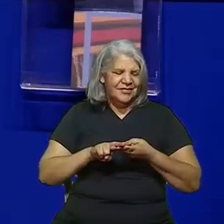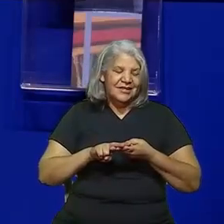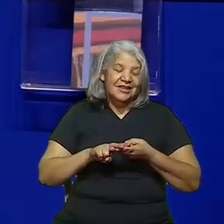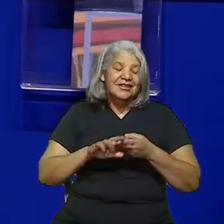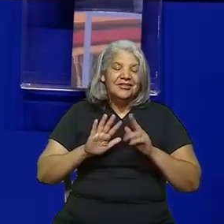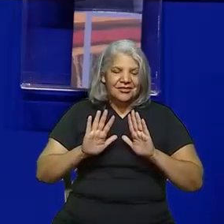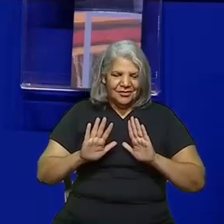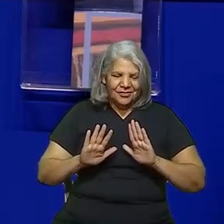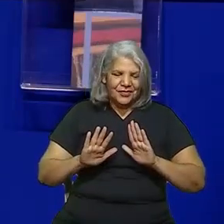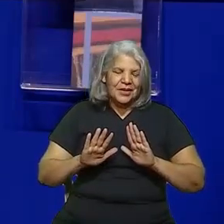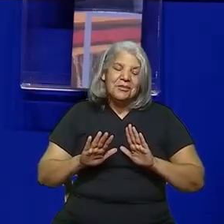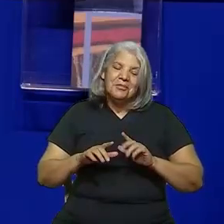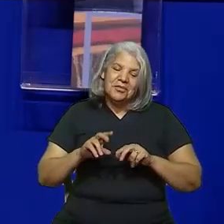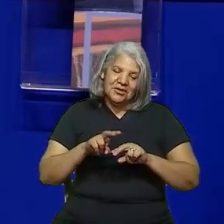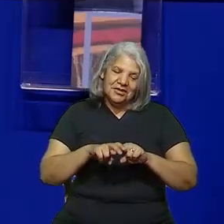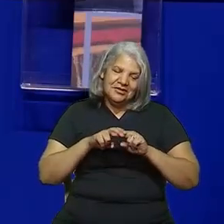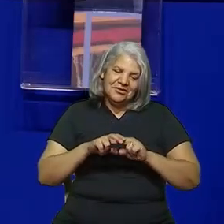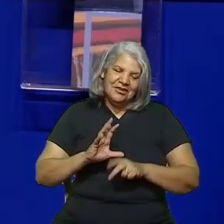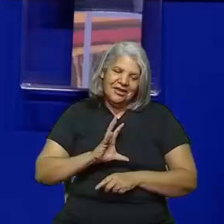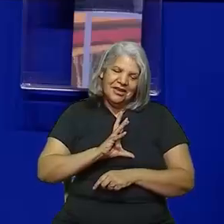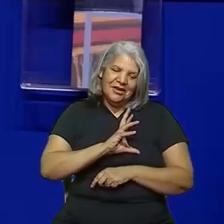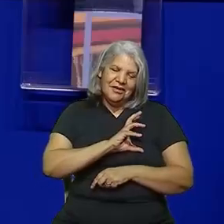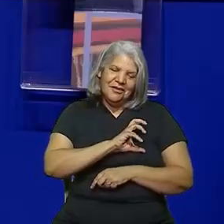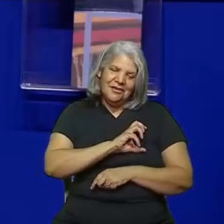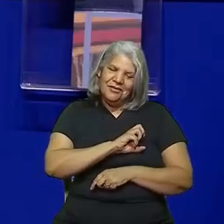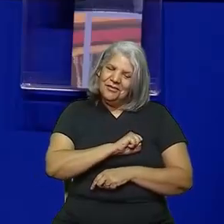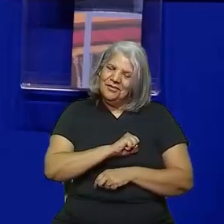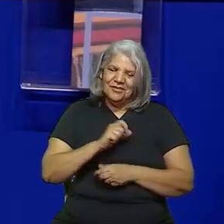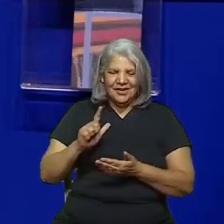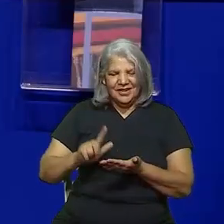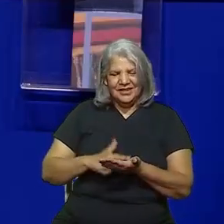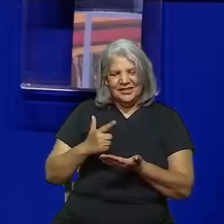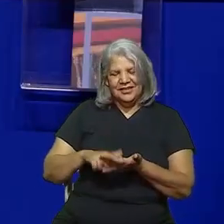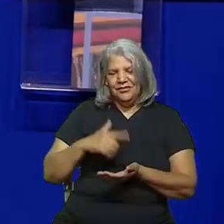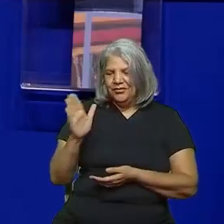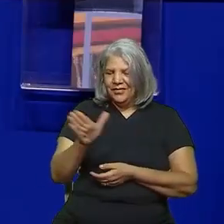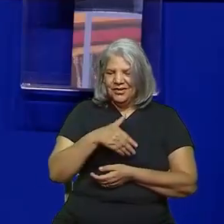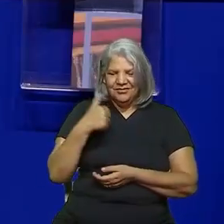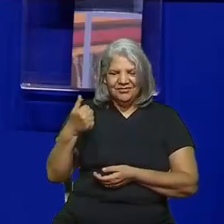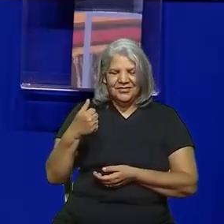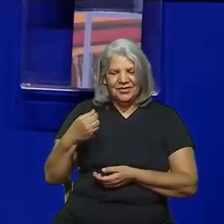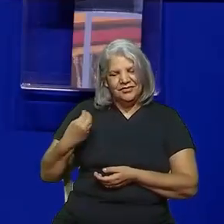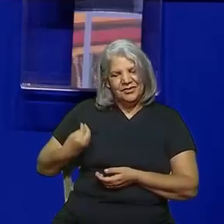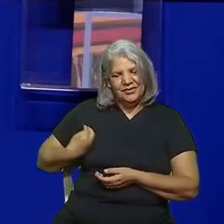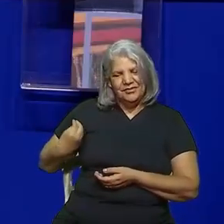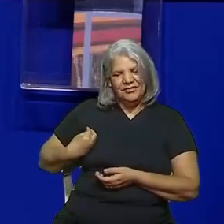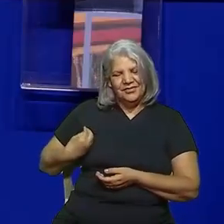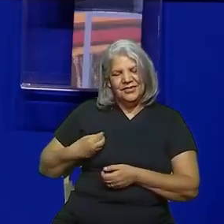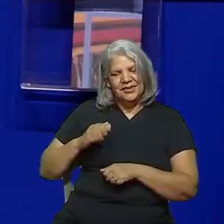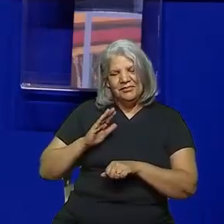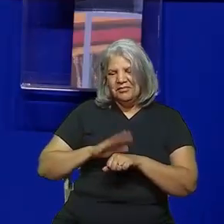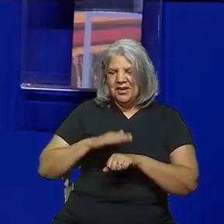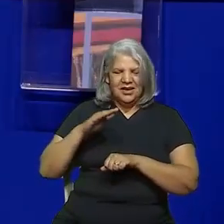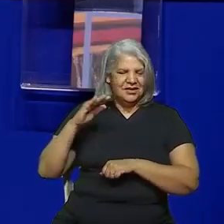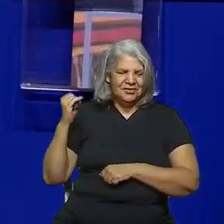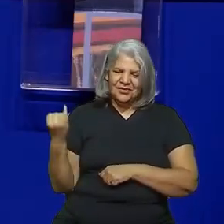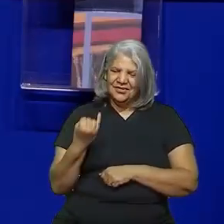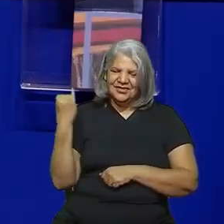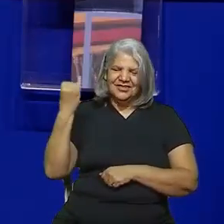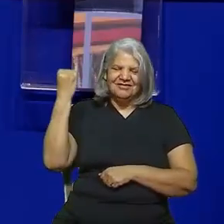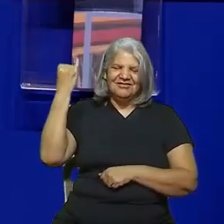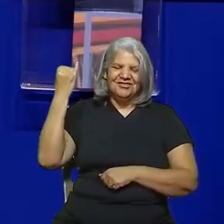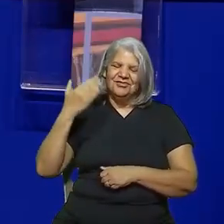demais, amo demais. É o meu melhor livro, talvez, mais do que os outros, pelo que